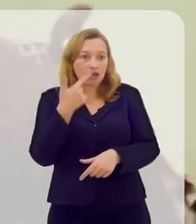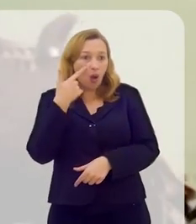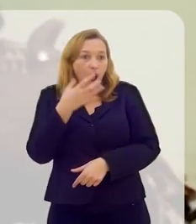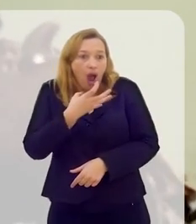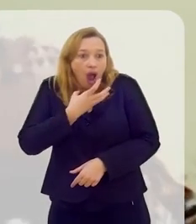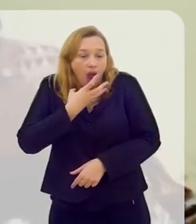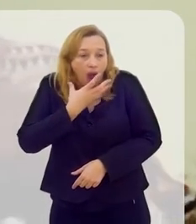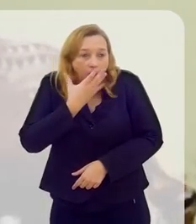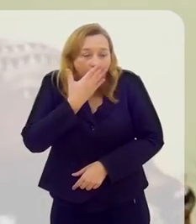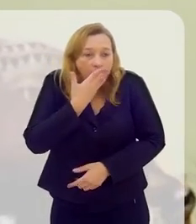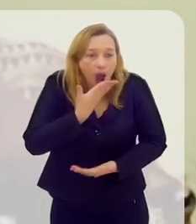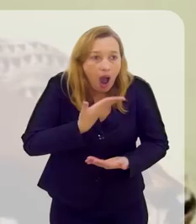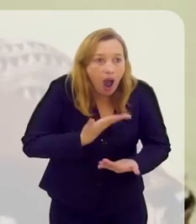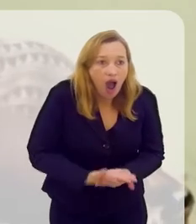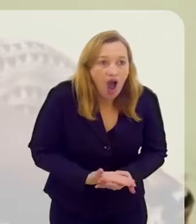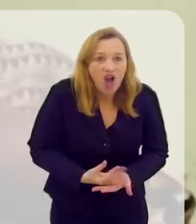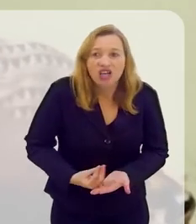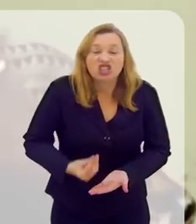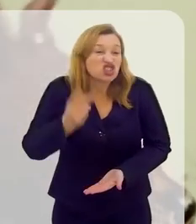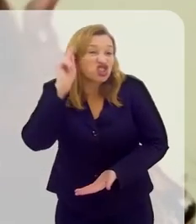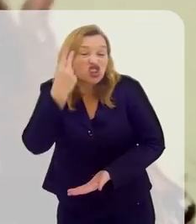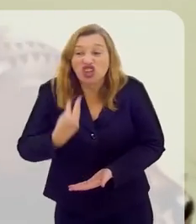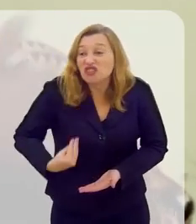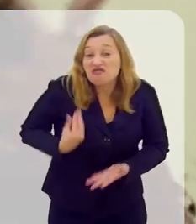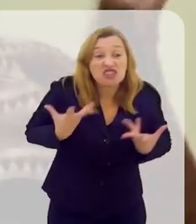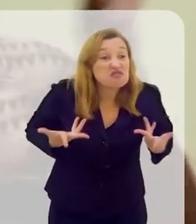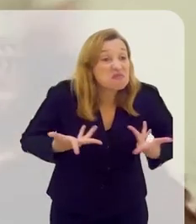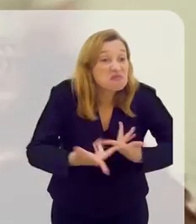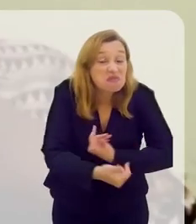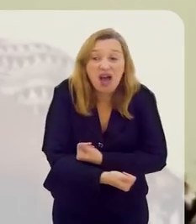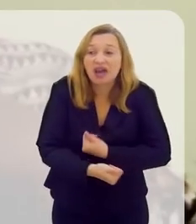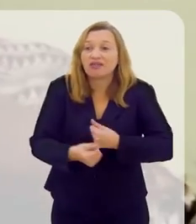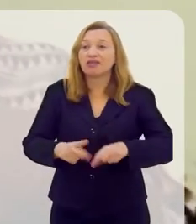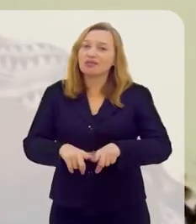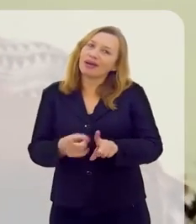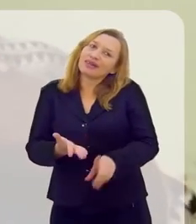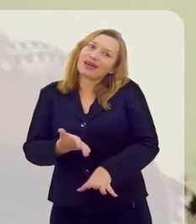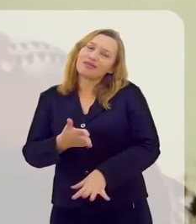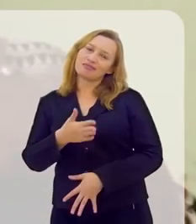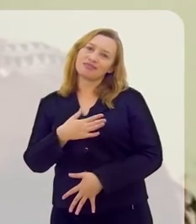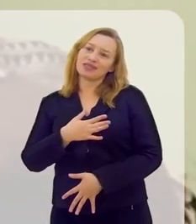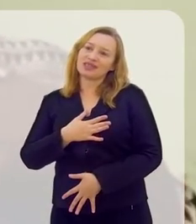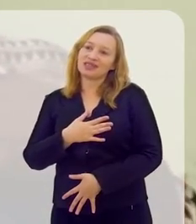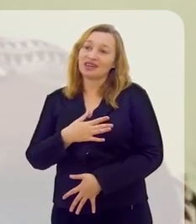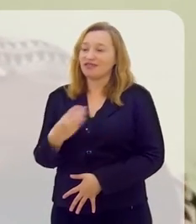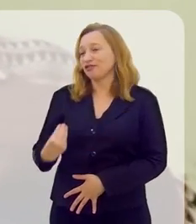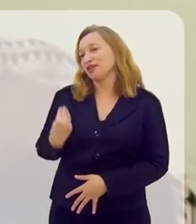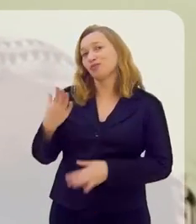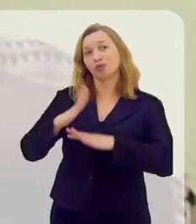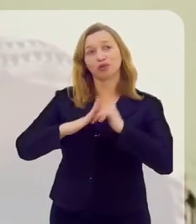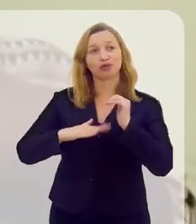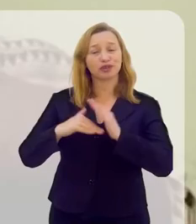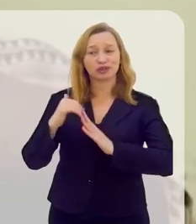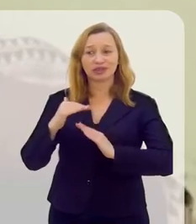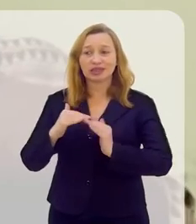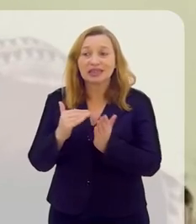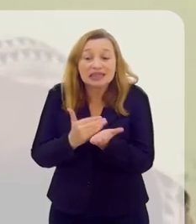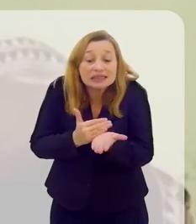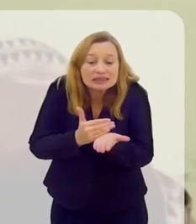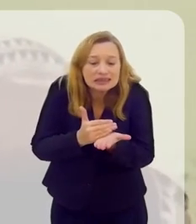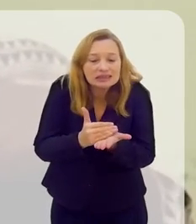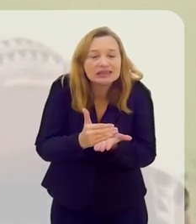e falei, nossa, esse cara tem uma história de vida maravilhosa, que incrível. Mas a minha vida profissional já